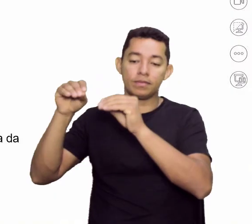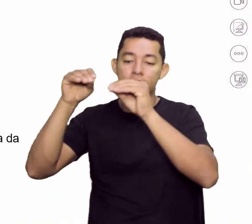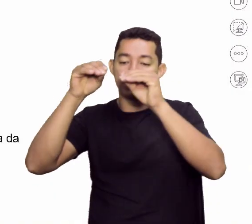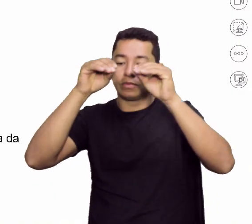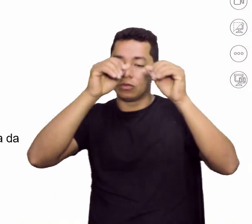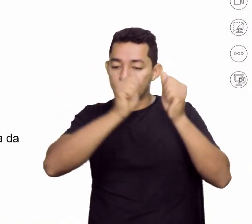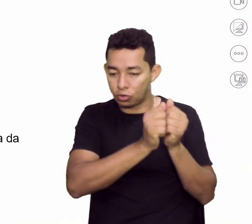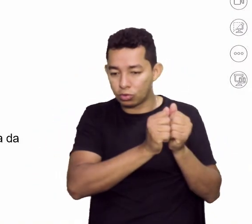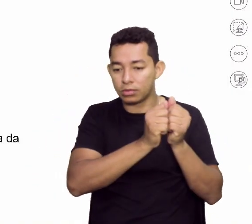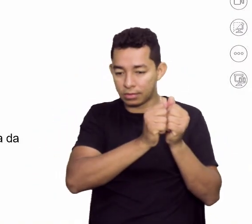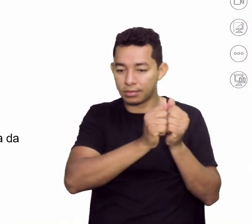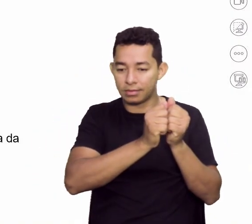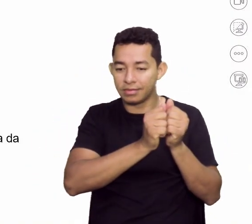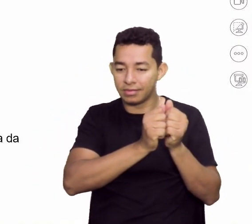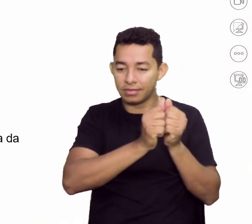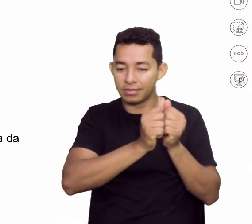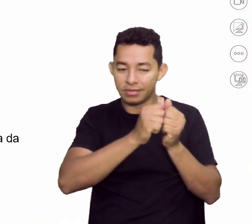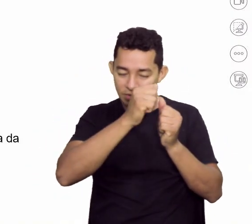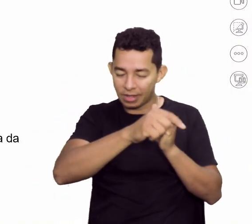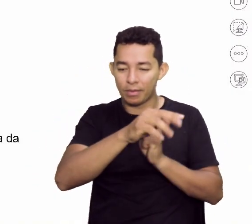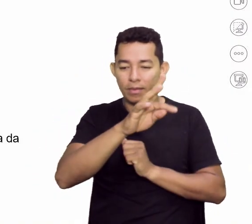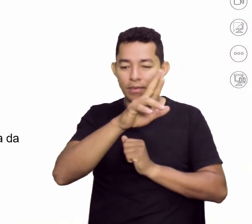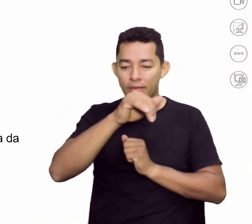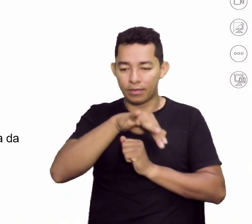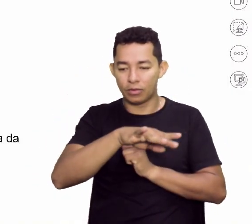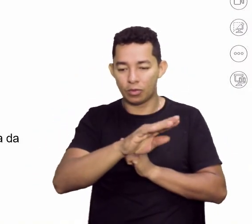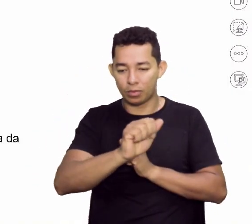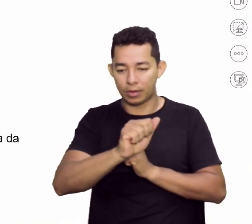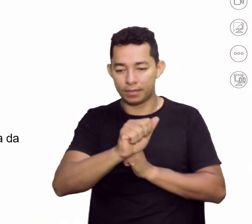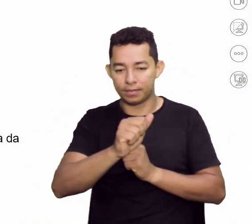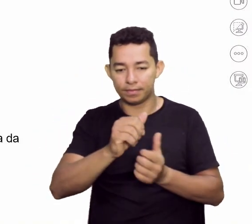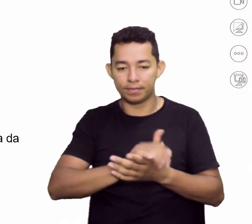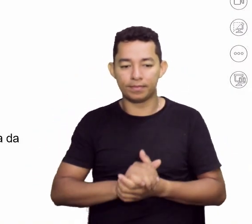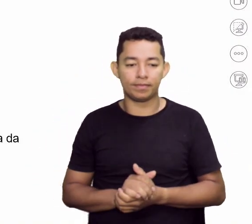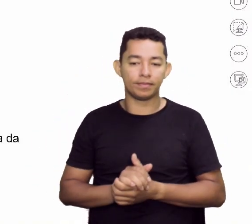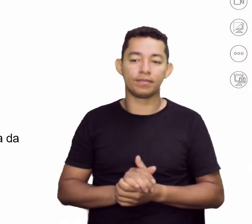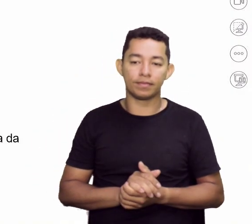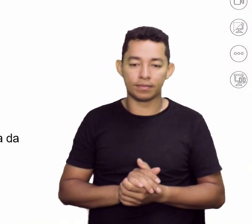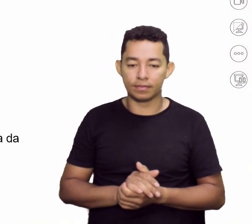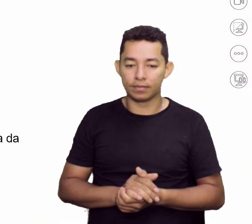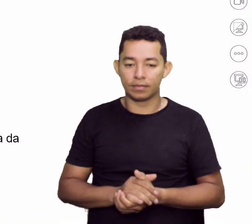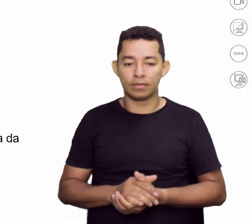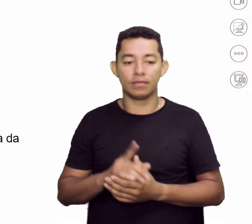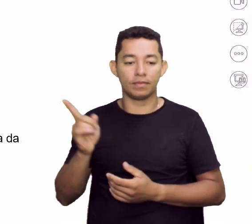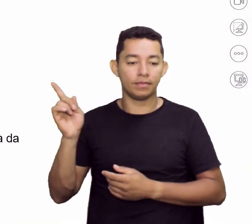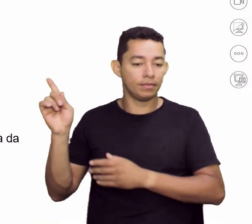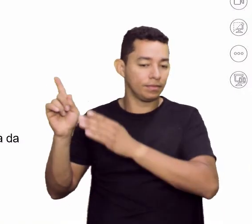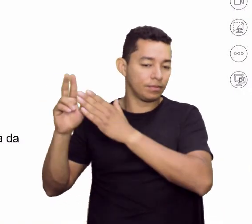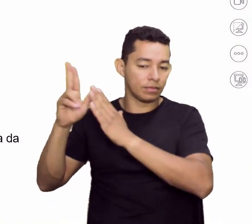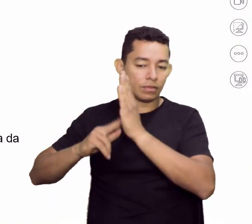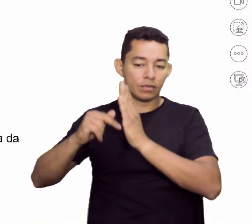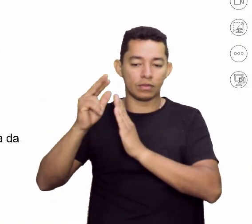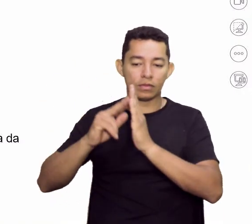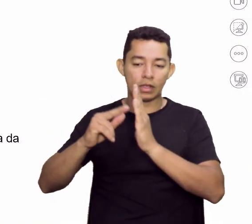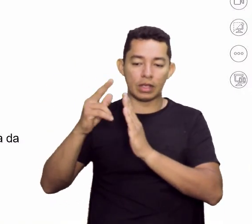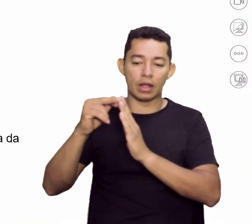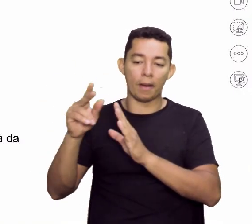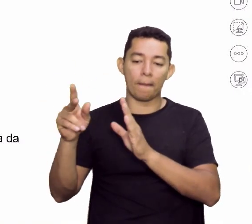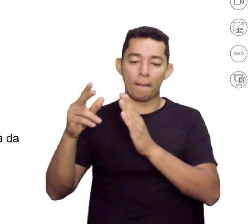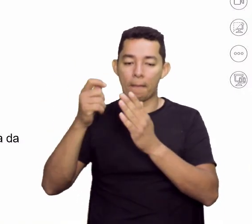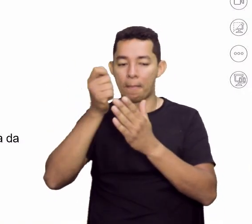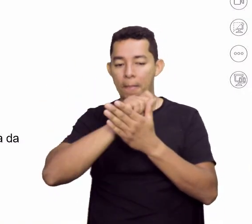tá? Então, essa pintura aqui, né, é um mural da tumba de Tutankhamon, com